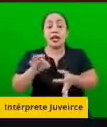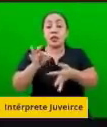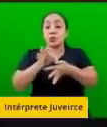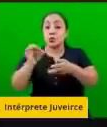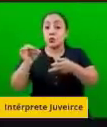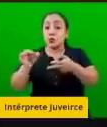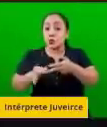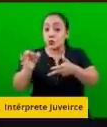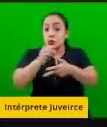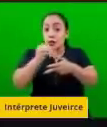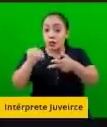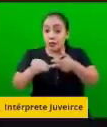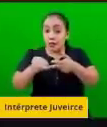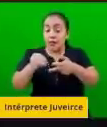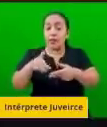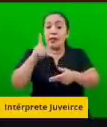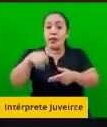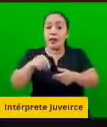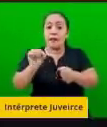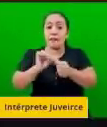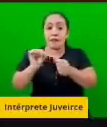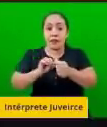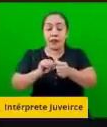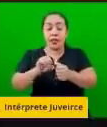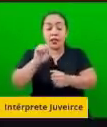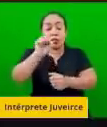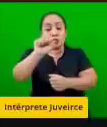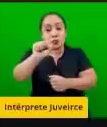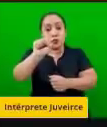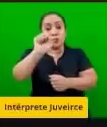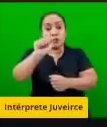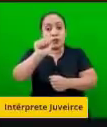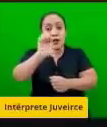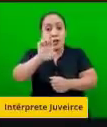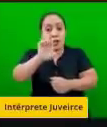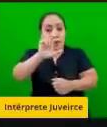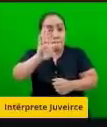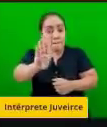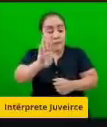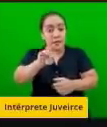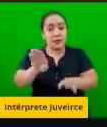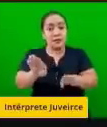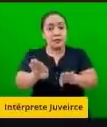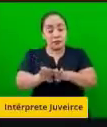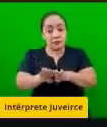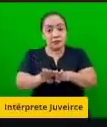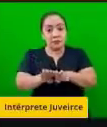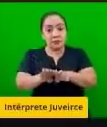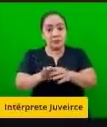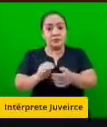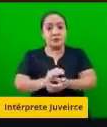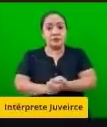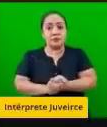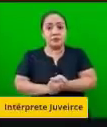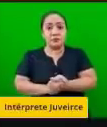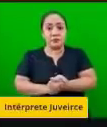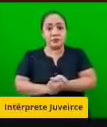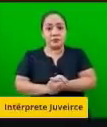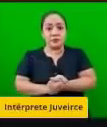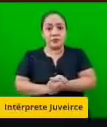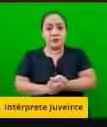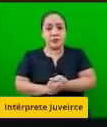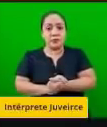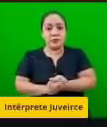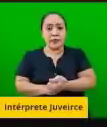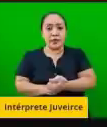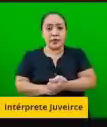são elaboradas. São as avaliações de larga escala. Na elaboração da nossa atividade, nós faremos em 3 etapas.